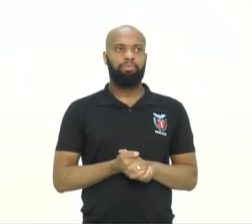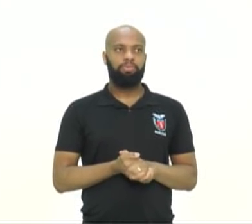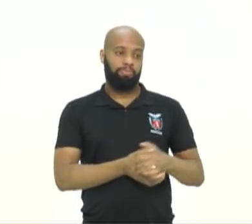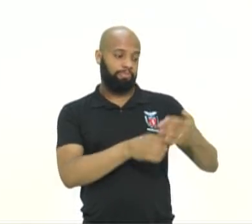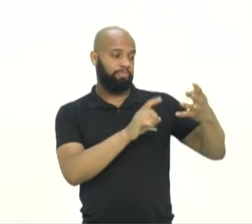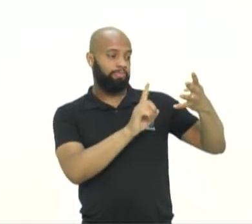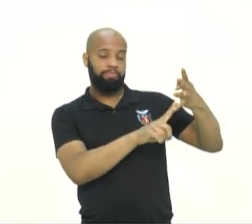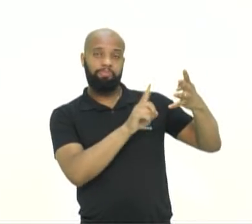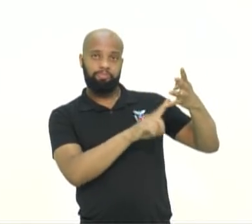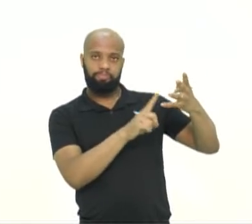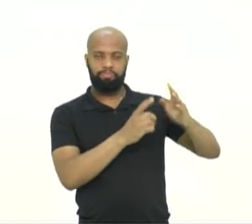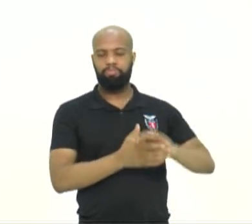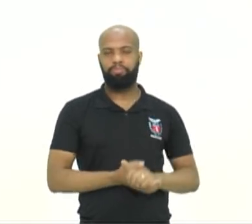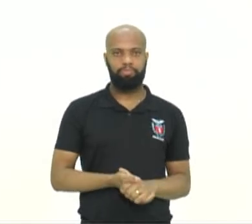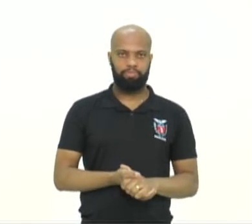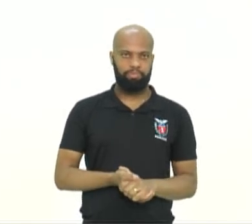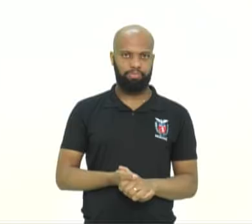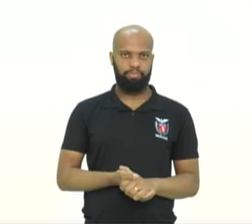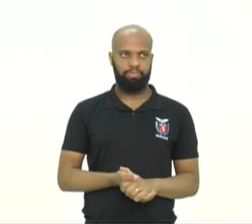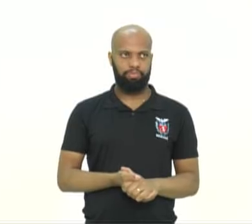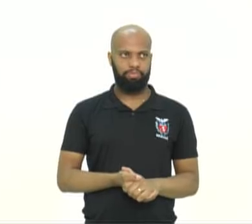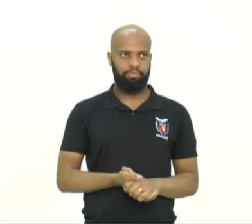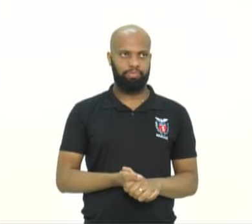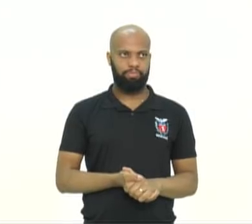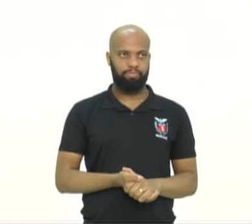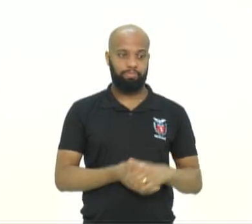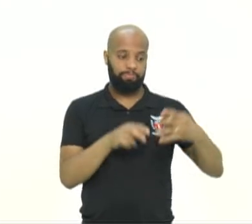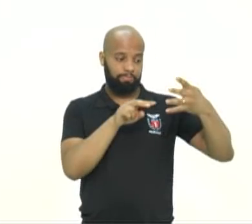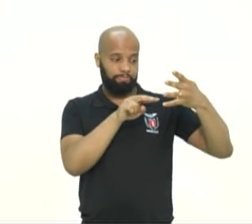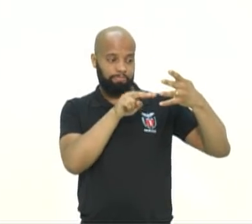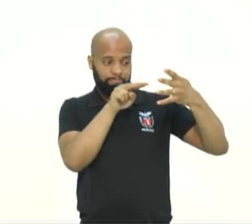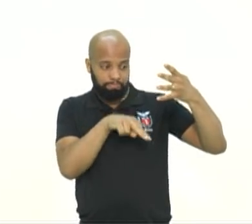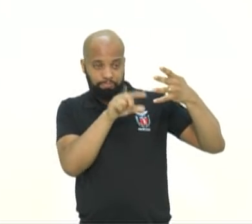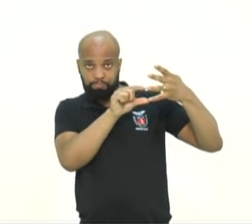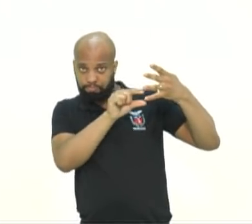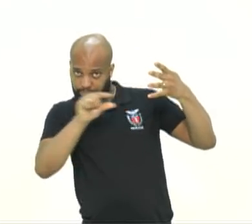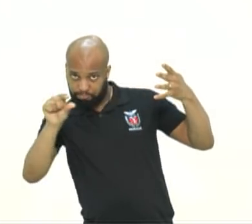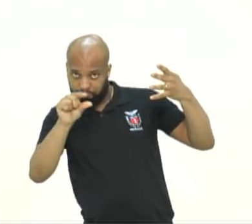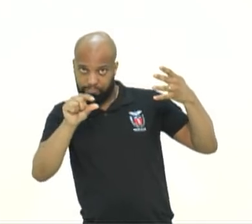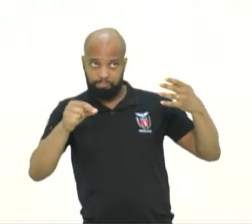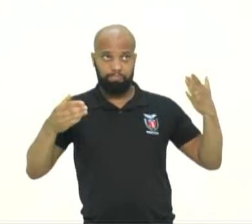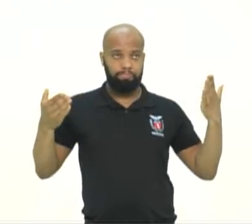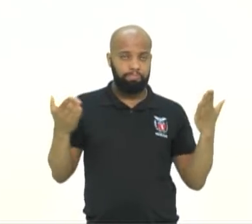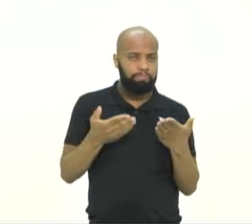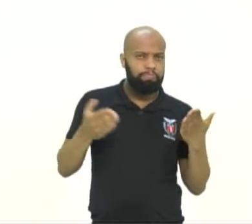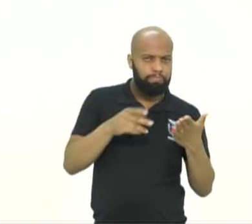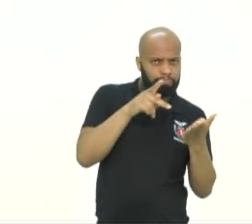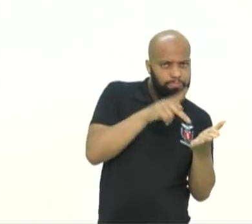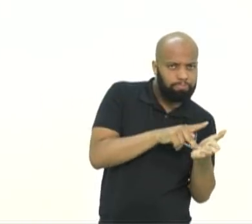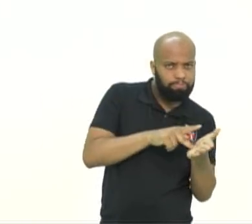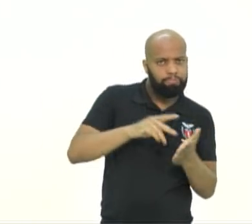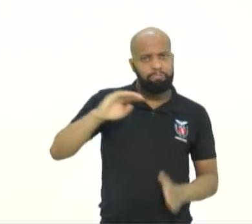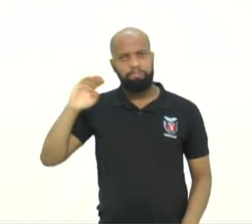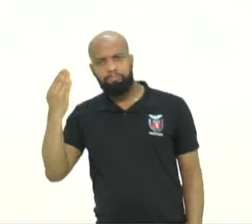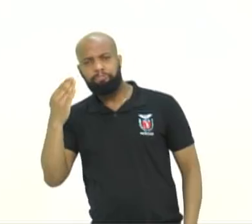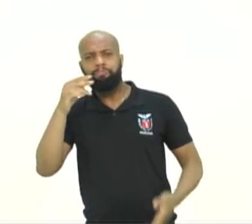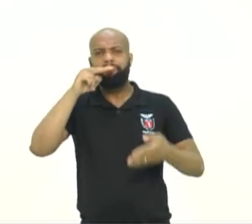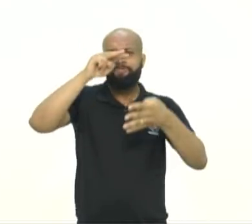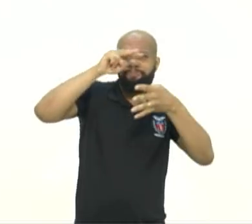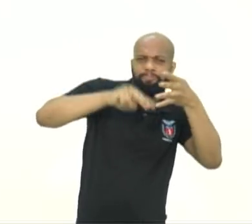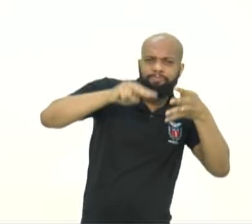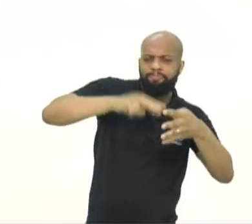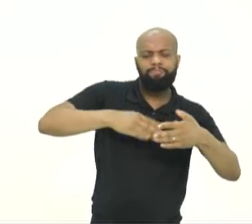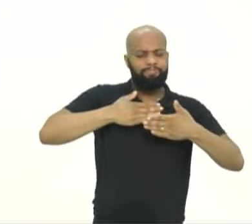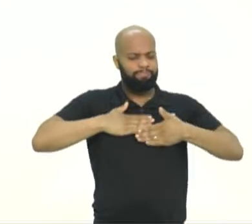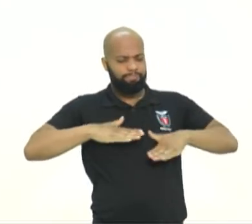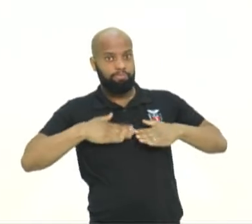D. He came to Brazil in 1983. Tá certo as informações? Então lê com